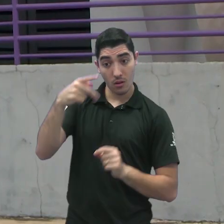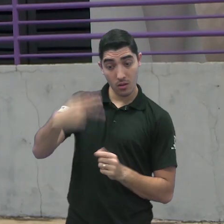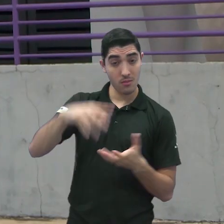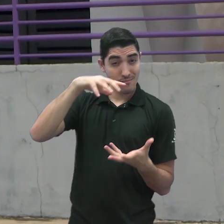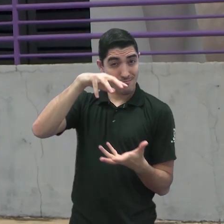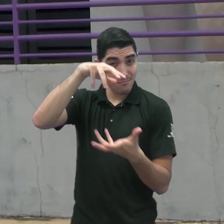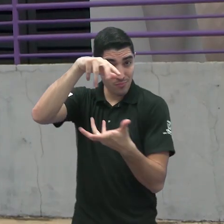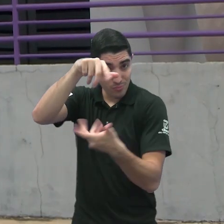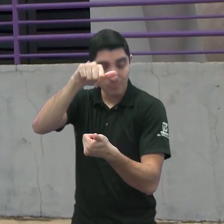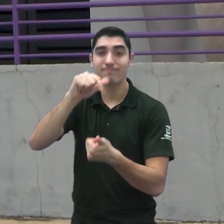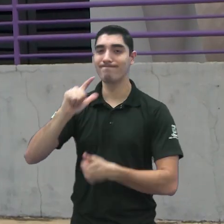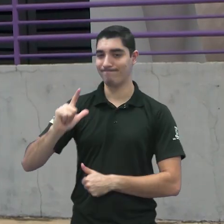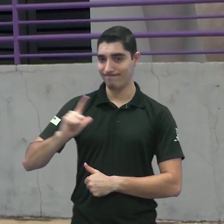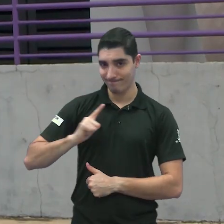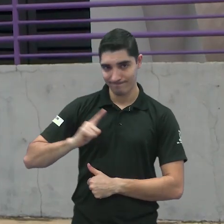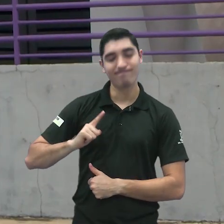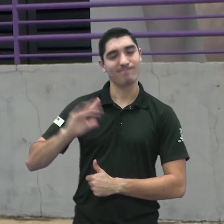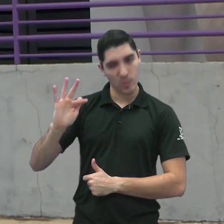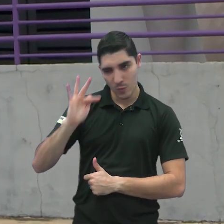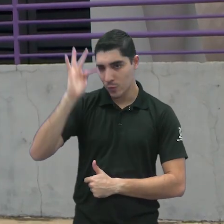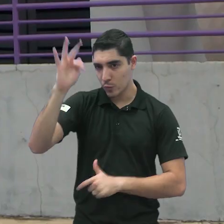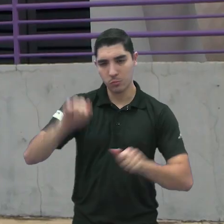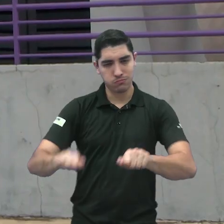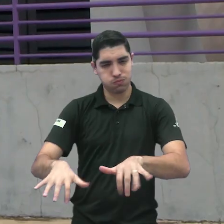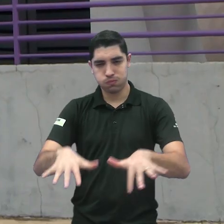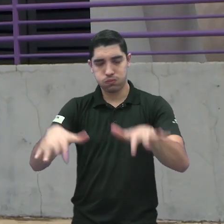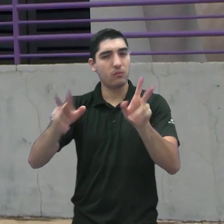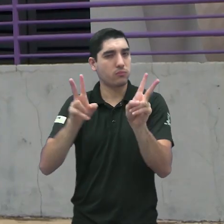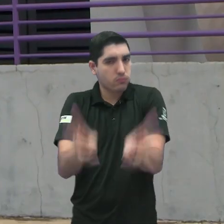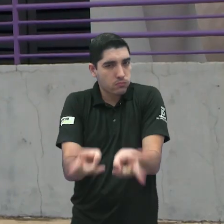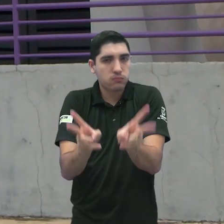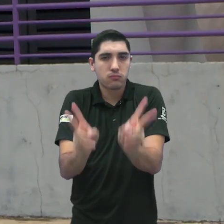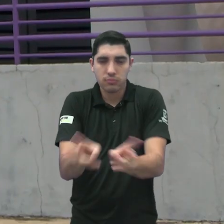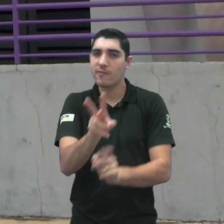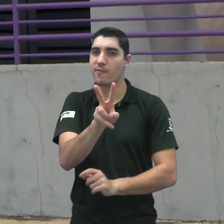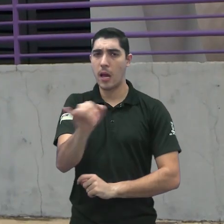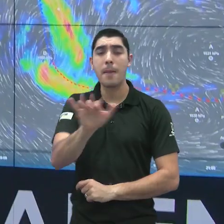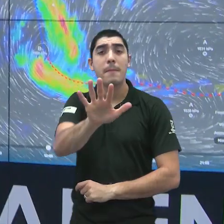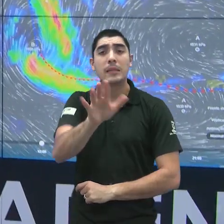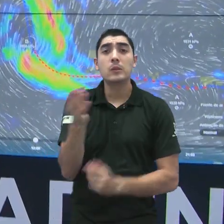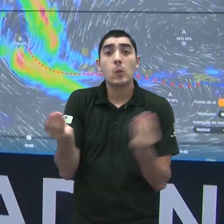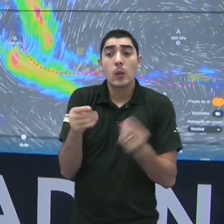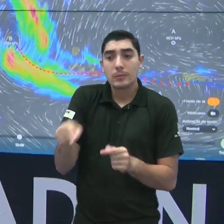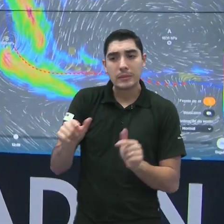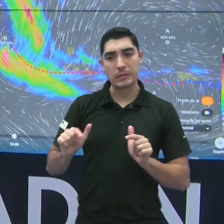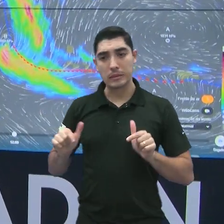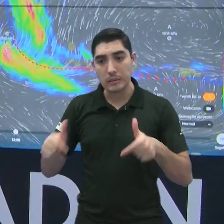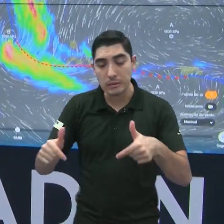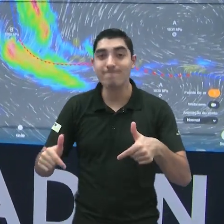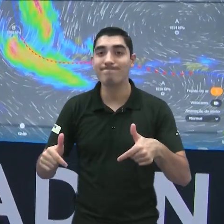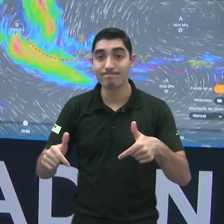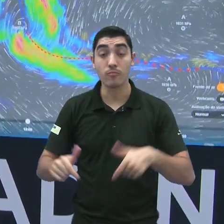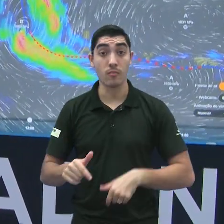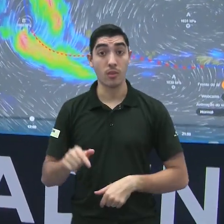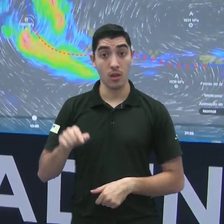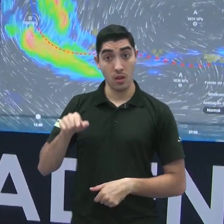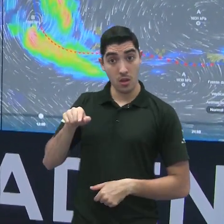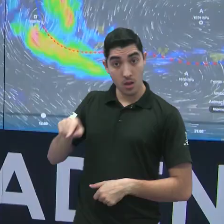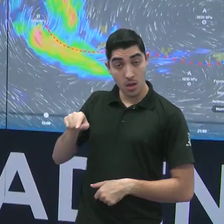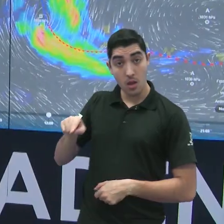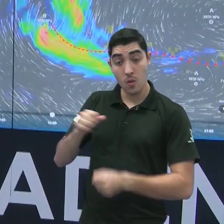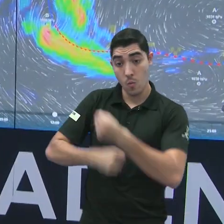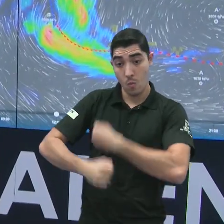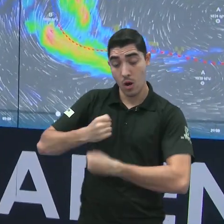se encaminhando para esse futuro de enchentes e como é que esse cenário pode ser enfrentado. Segundo o IMET, em